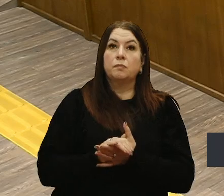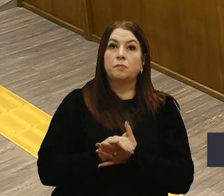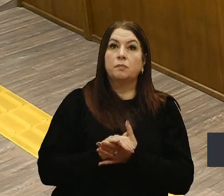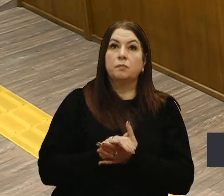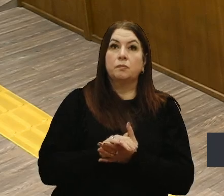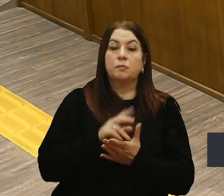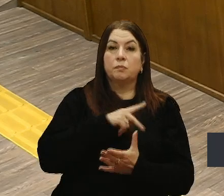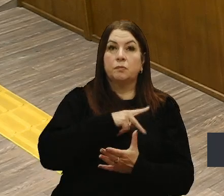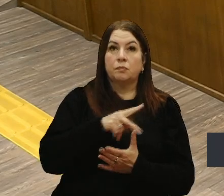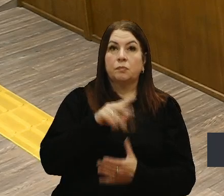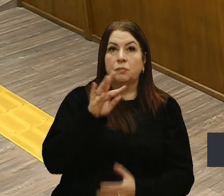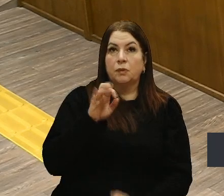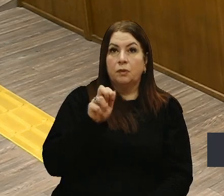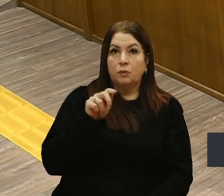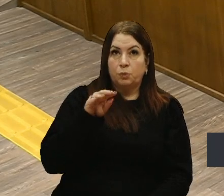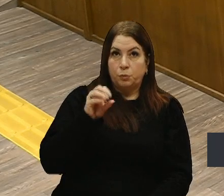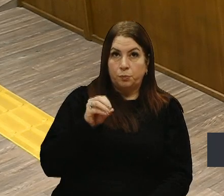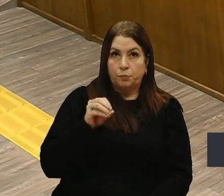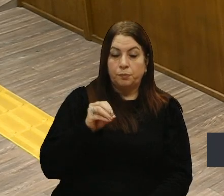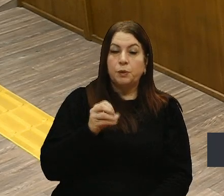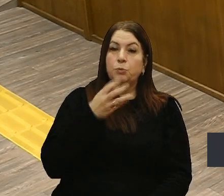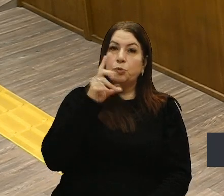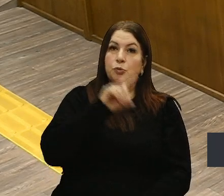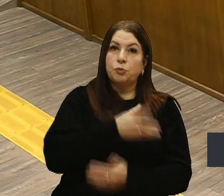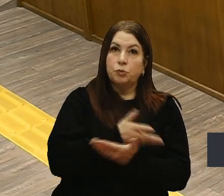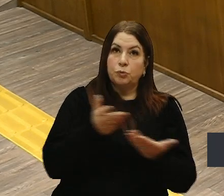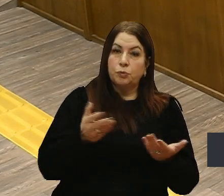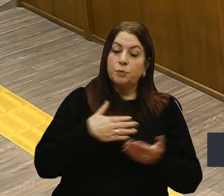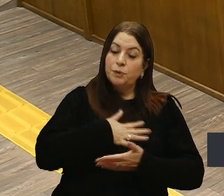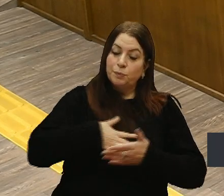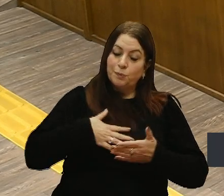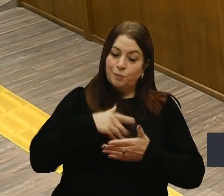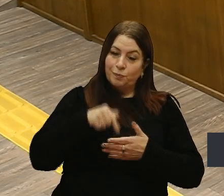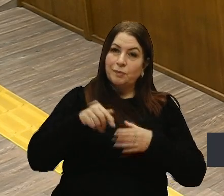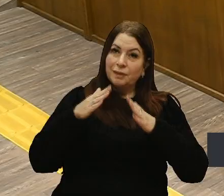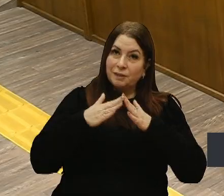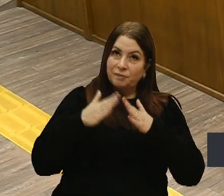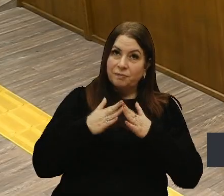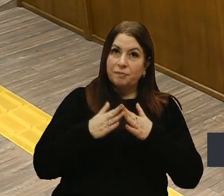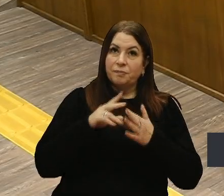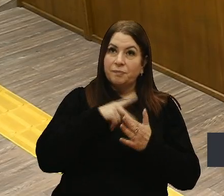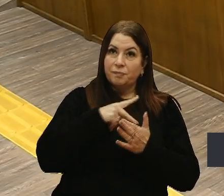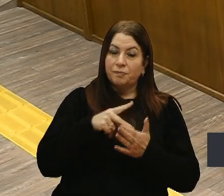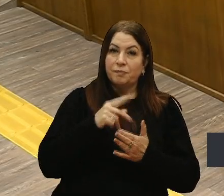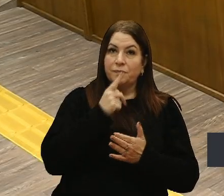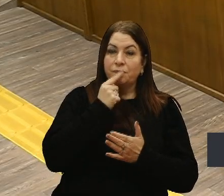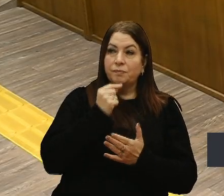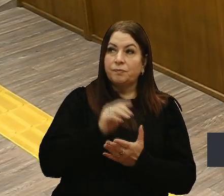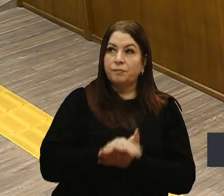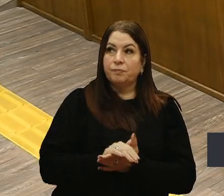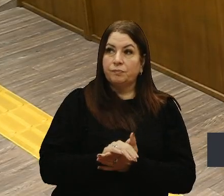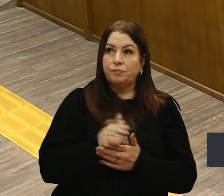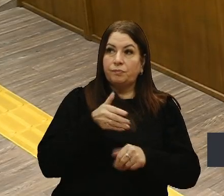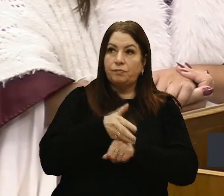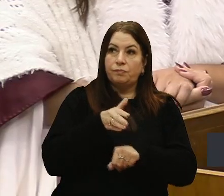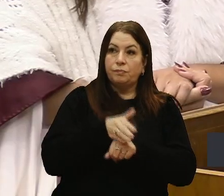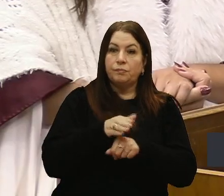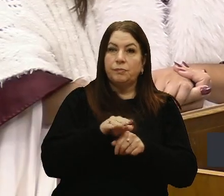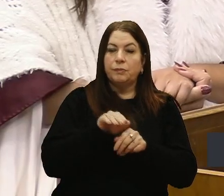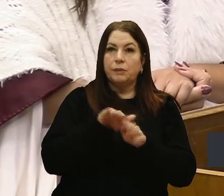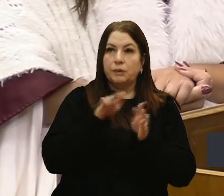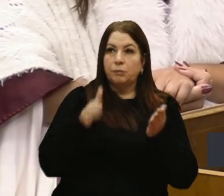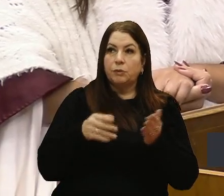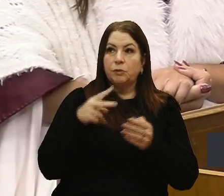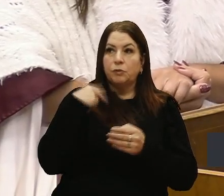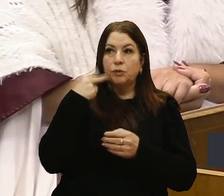palavra o presidente Fernando Bertotto. Bom dia a todos, é uma satisfação estar nessa casa, presidente João, membros da mesa, demais